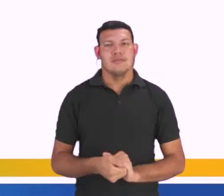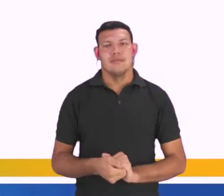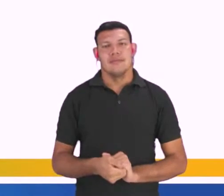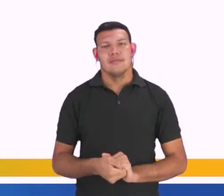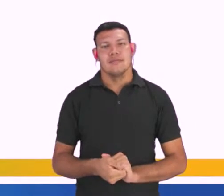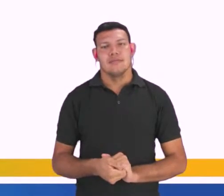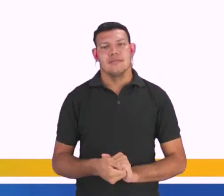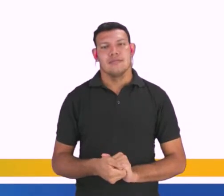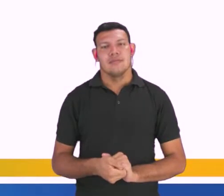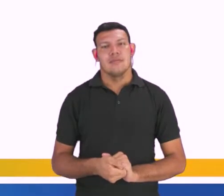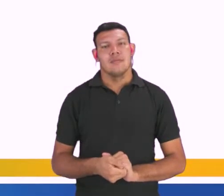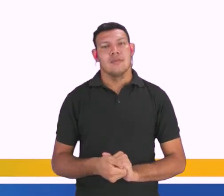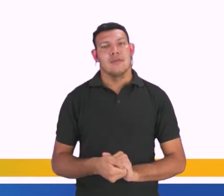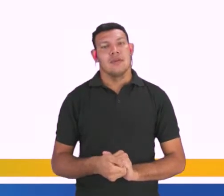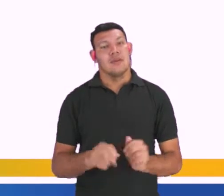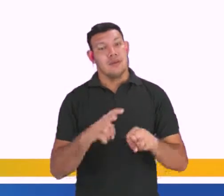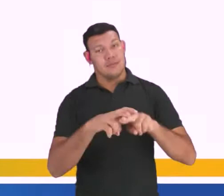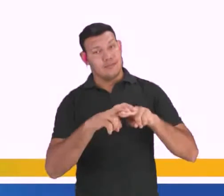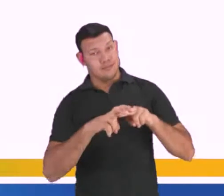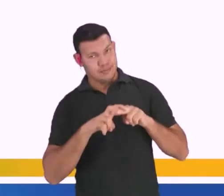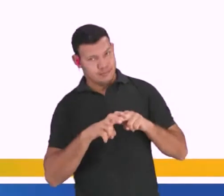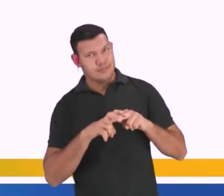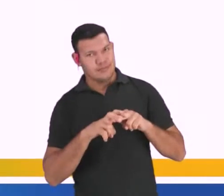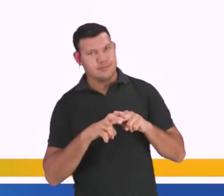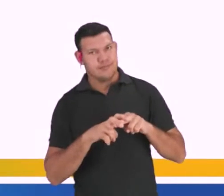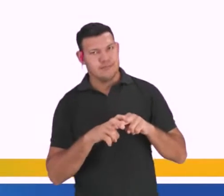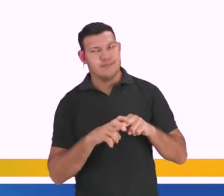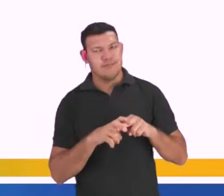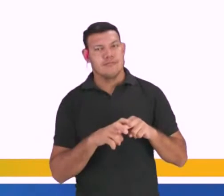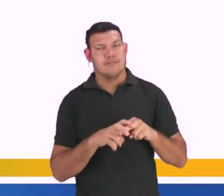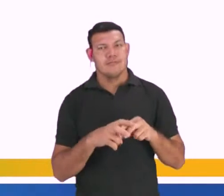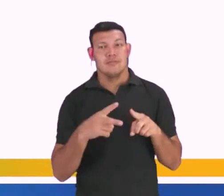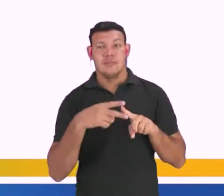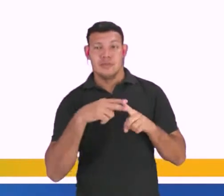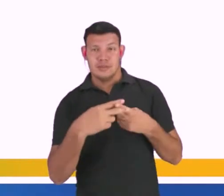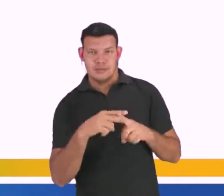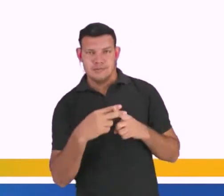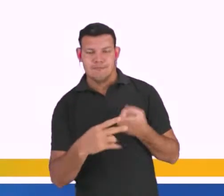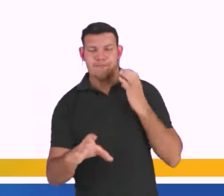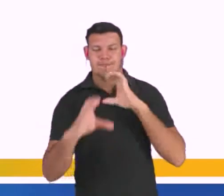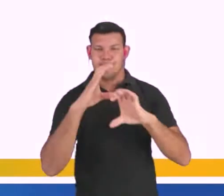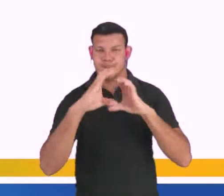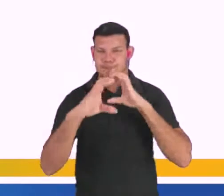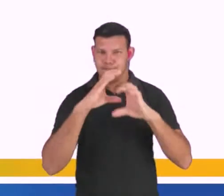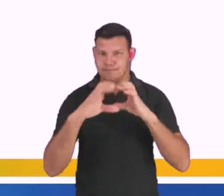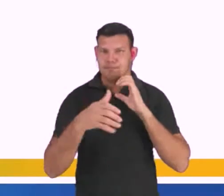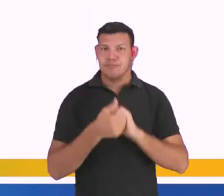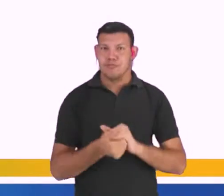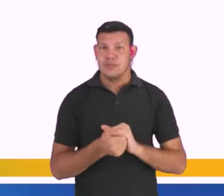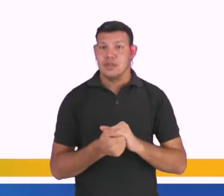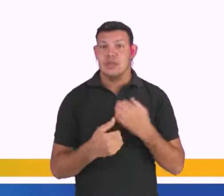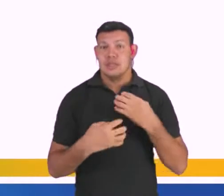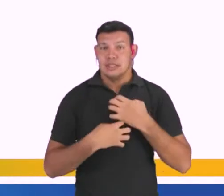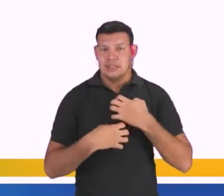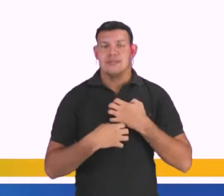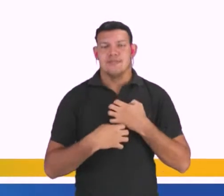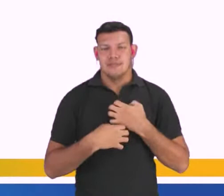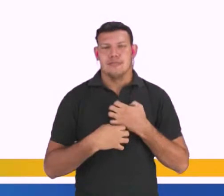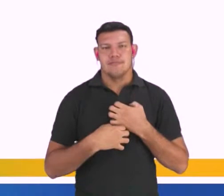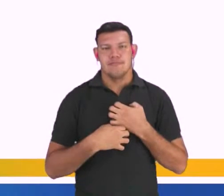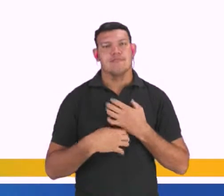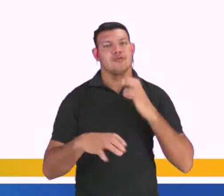aí, por isso ela tem uma intencionalidade na manutenção do ato comunicativo. A intenção é continuar se